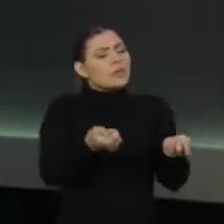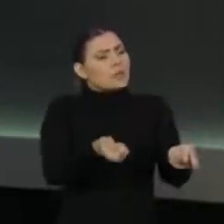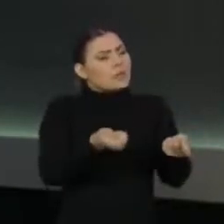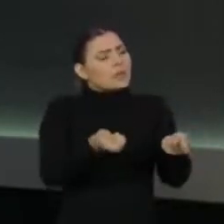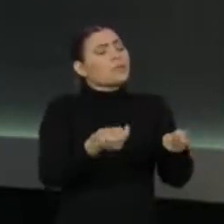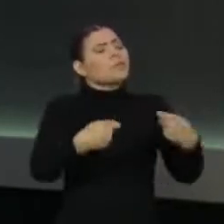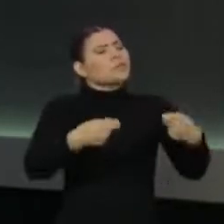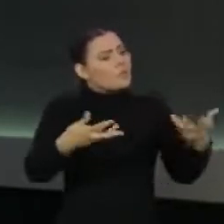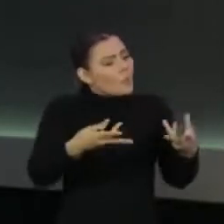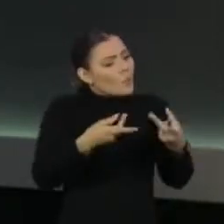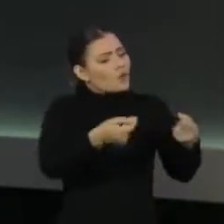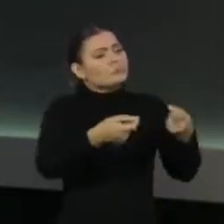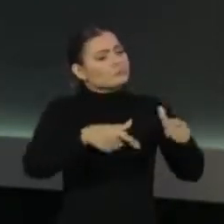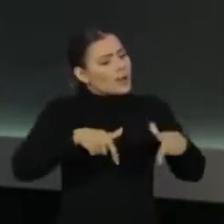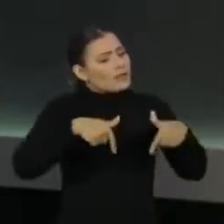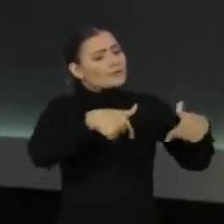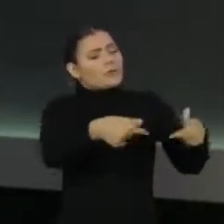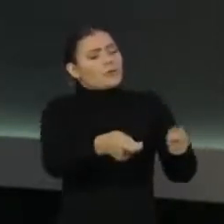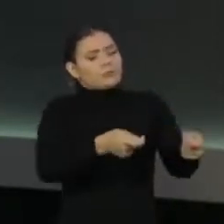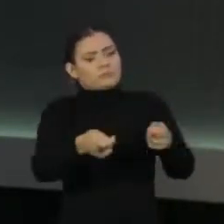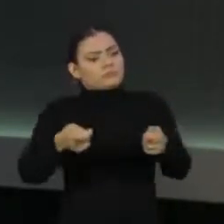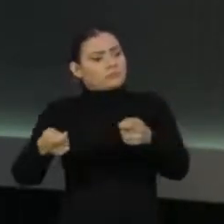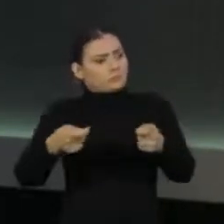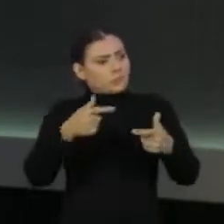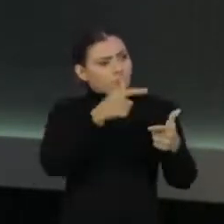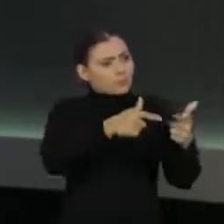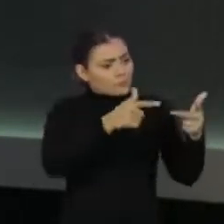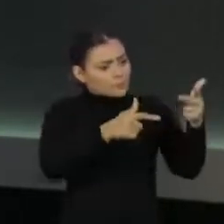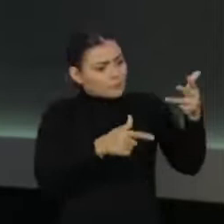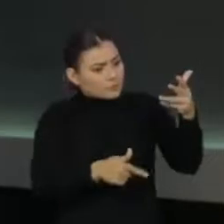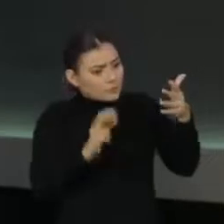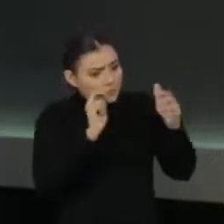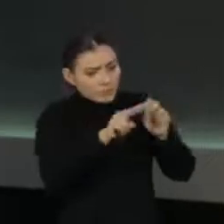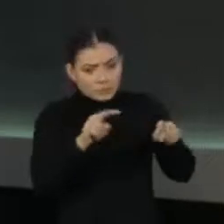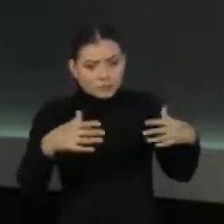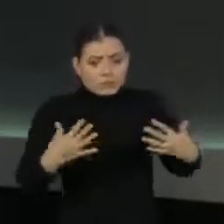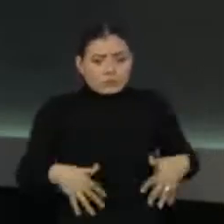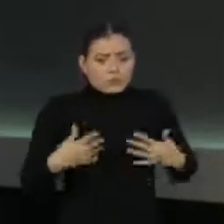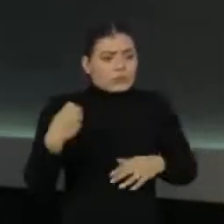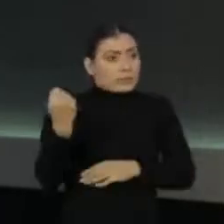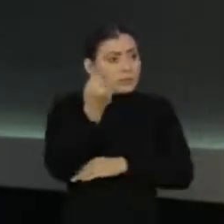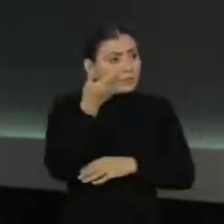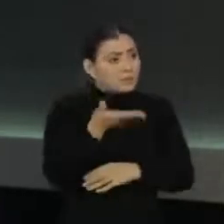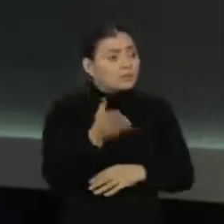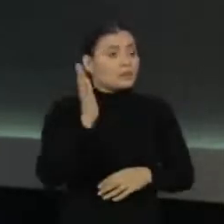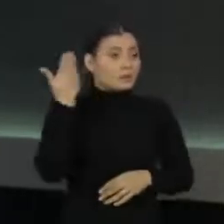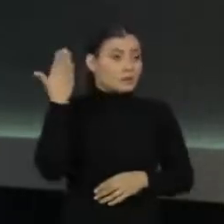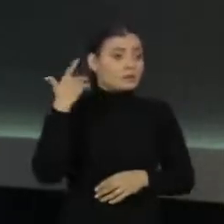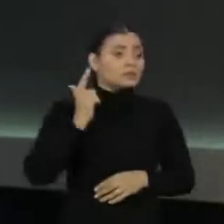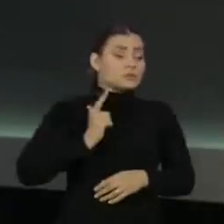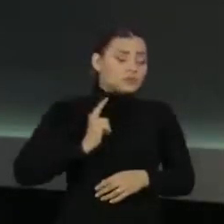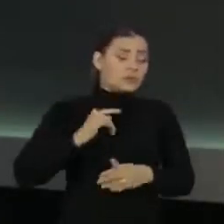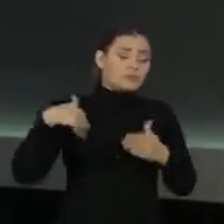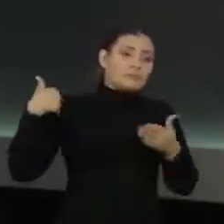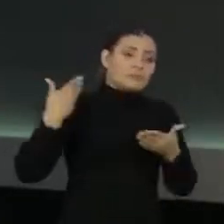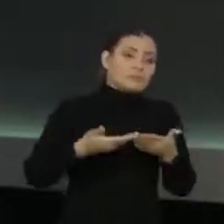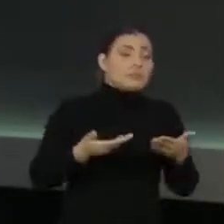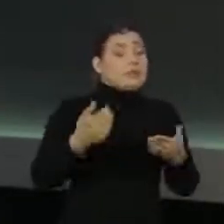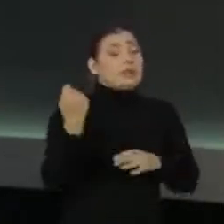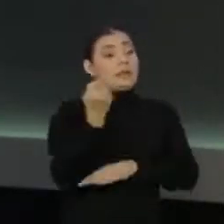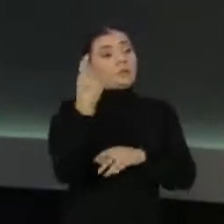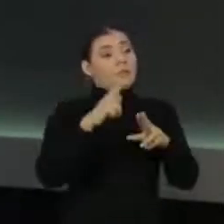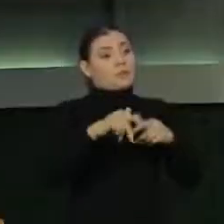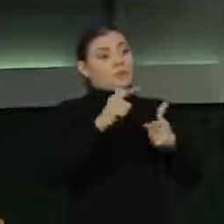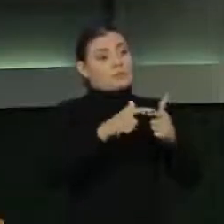e eficiente da pandemia e de todos esses problemas que foram agravados, não já existiam e foram agravados por conta da